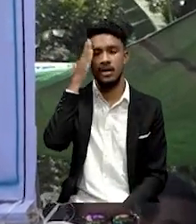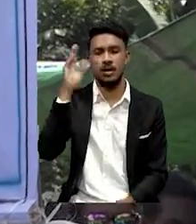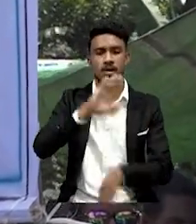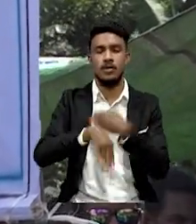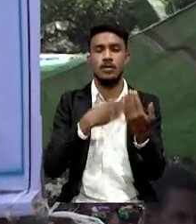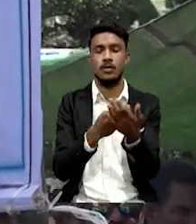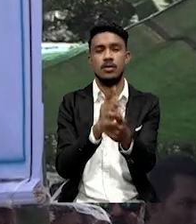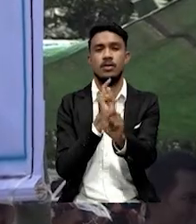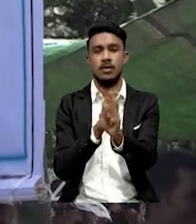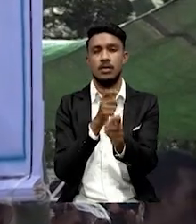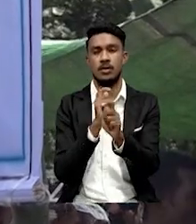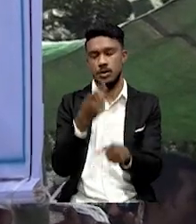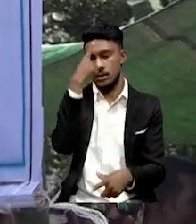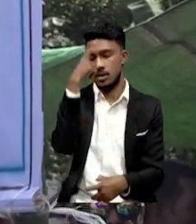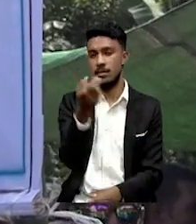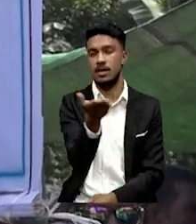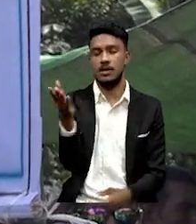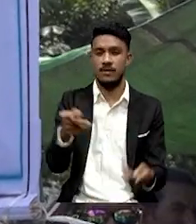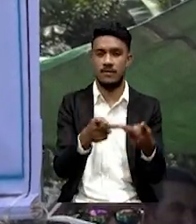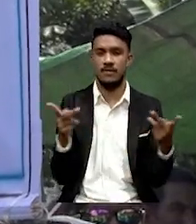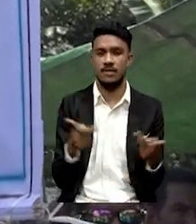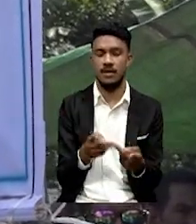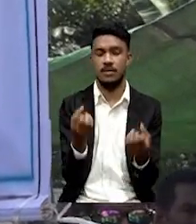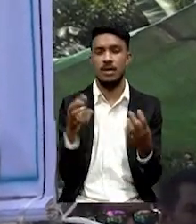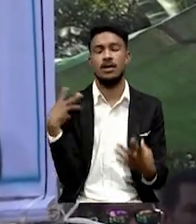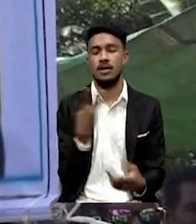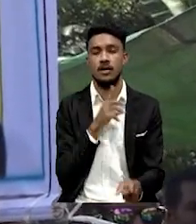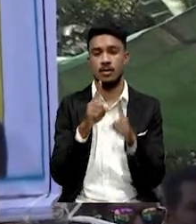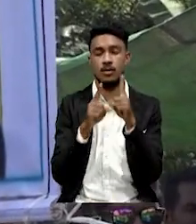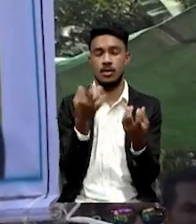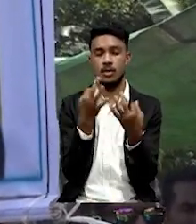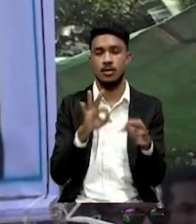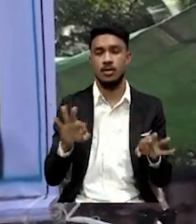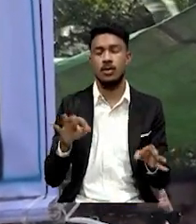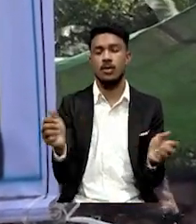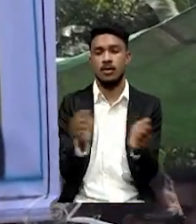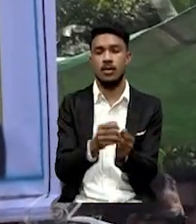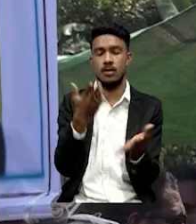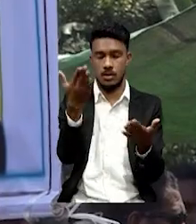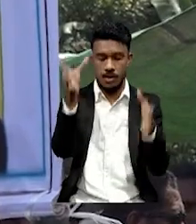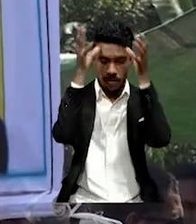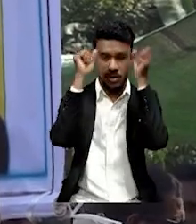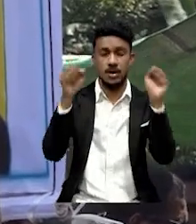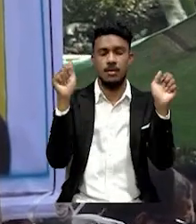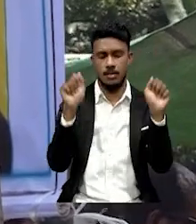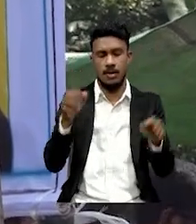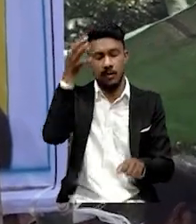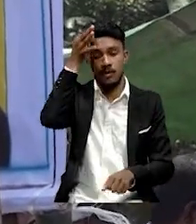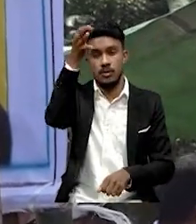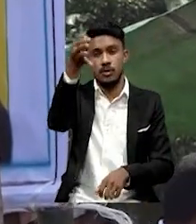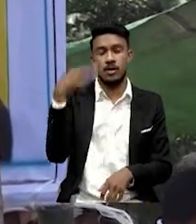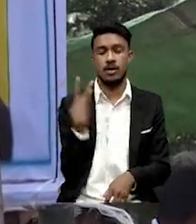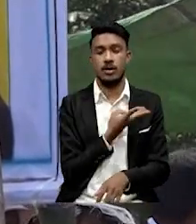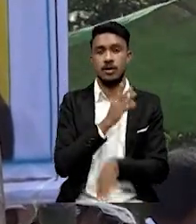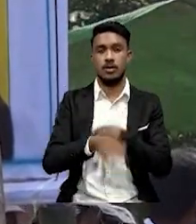tecnologia, também é fato embora que está com a Leona, o nínio presidente, mas da futuro, e está o